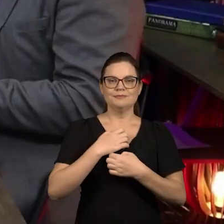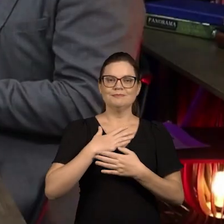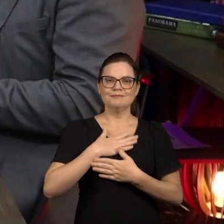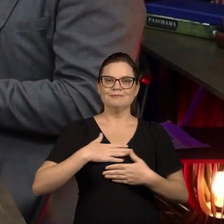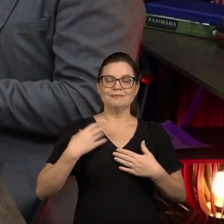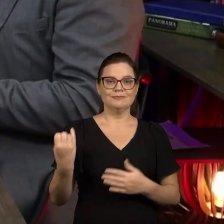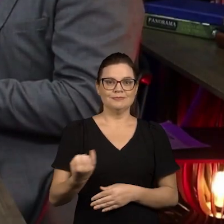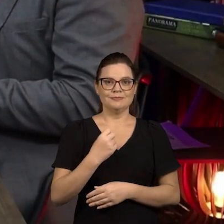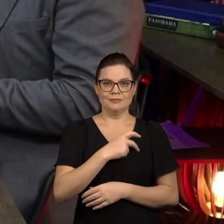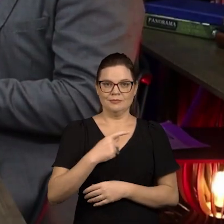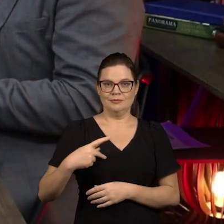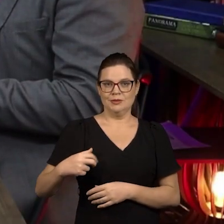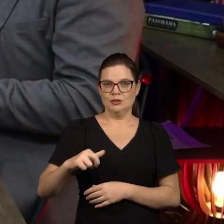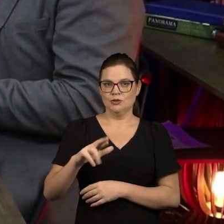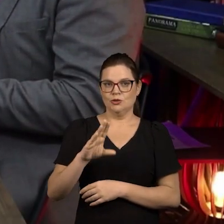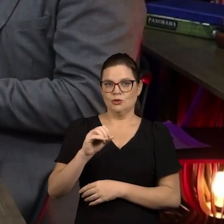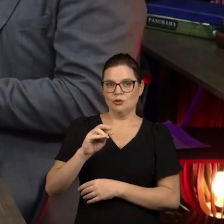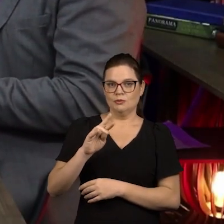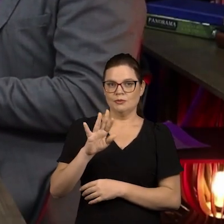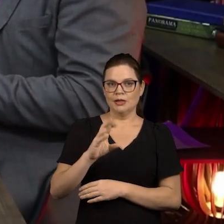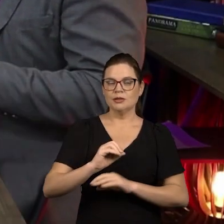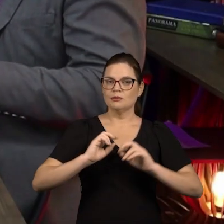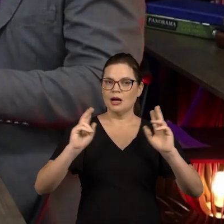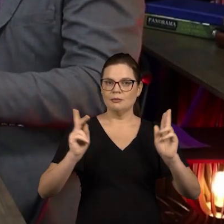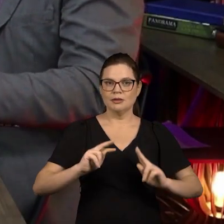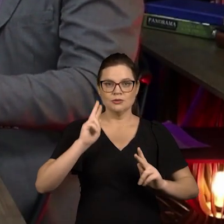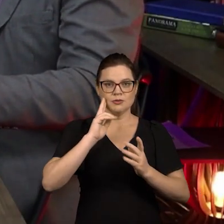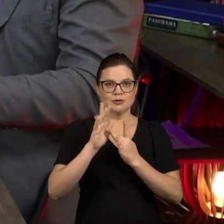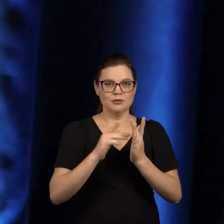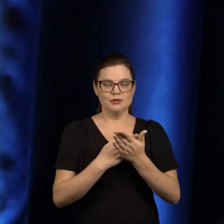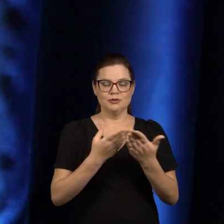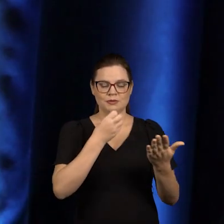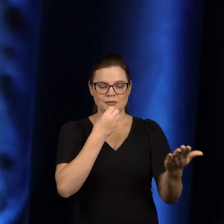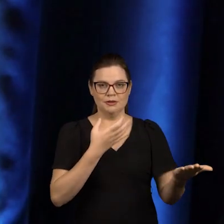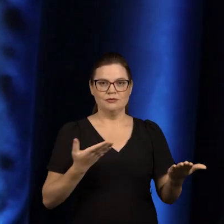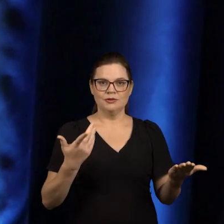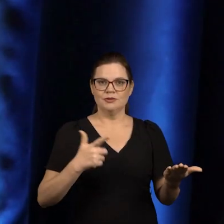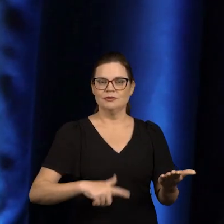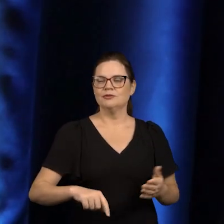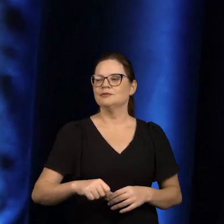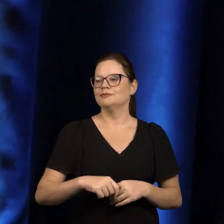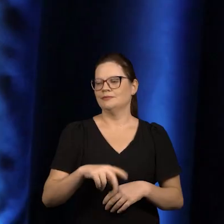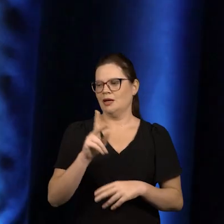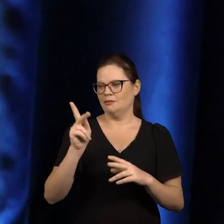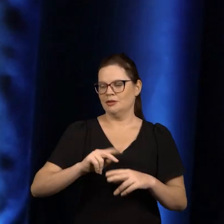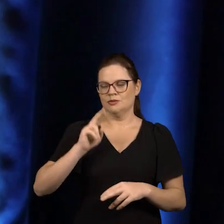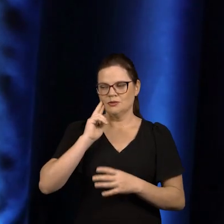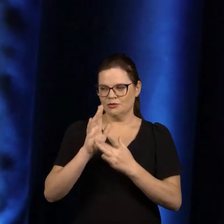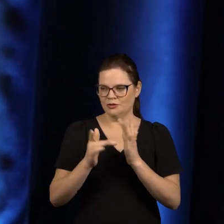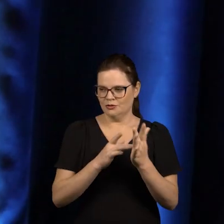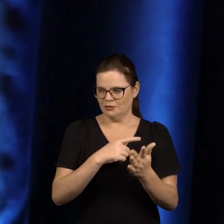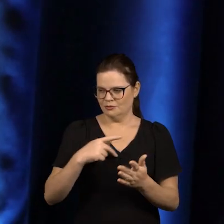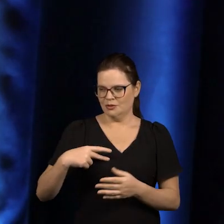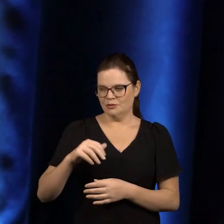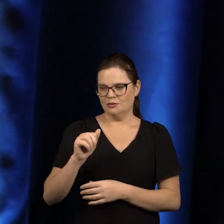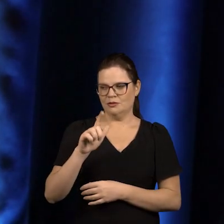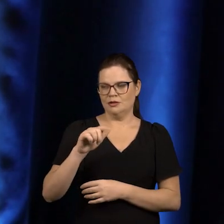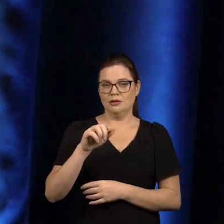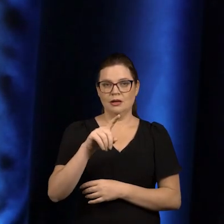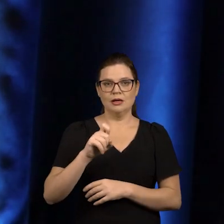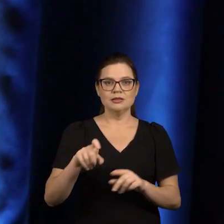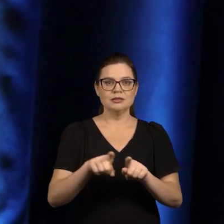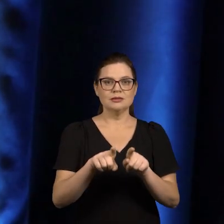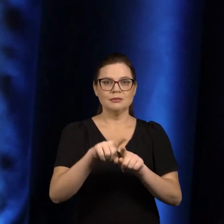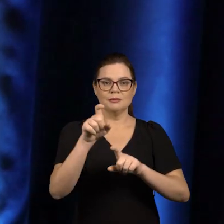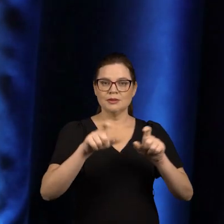pastor Roberto Pé da Paz, Senhor Jesus, seja bem-vindo novamente. Paz do Senhor, pastor Alex, paz do Senhor a todos os nossos irmãos.